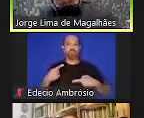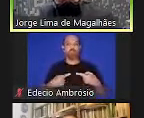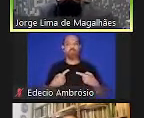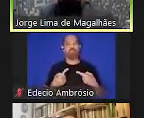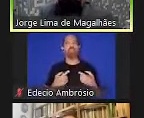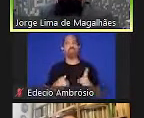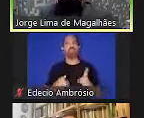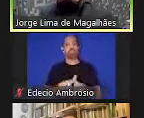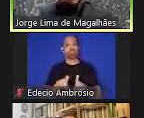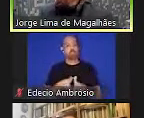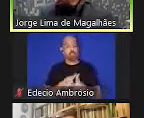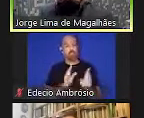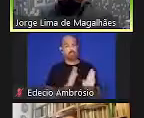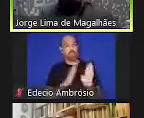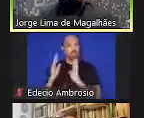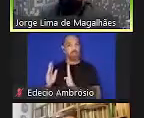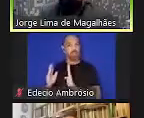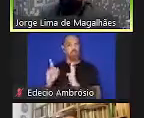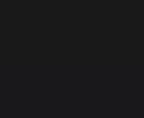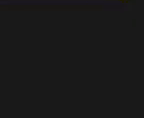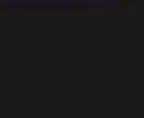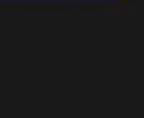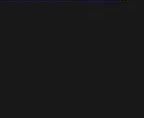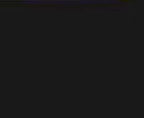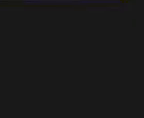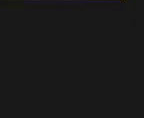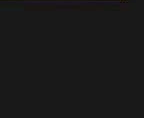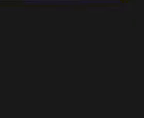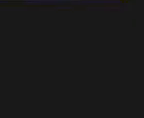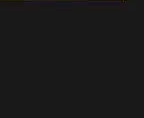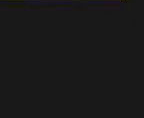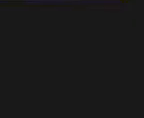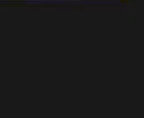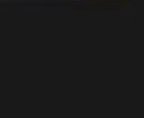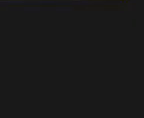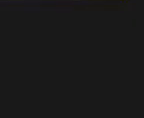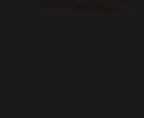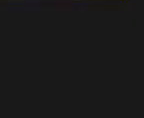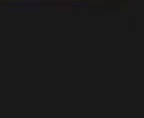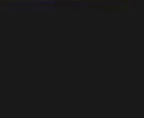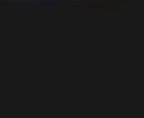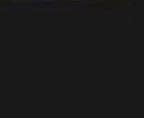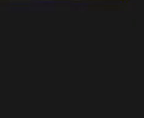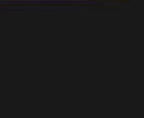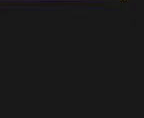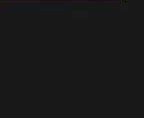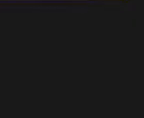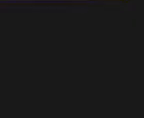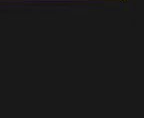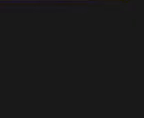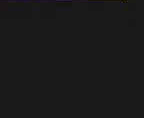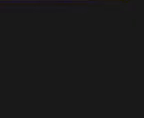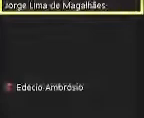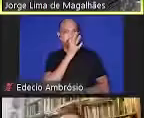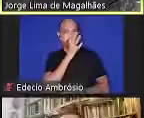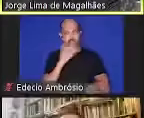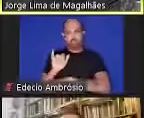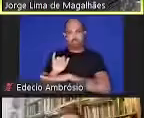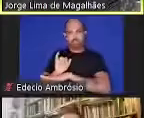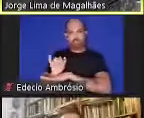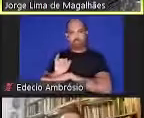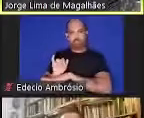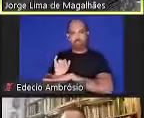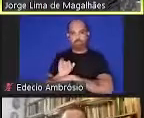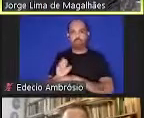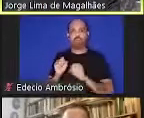também teremos as perguntas abertas ao público que está no YouTube, onde poderão